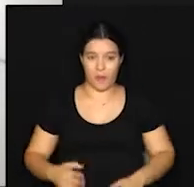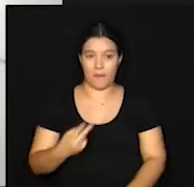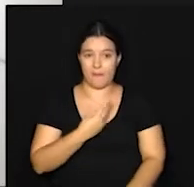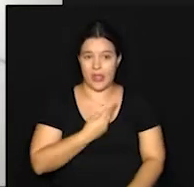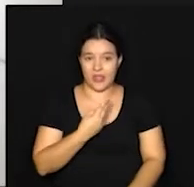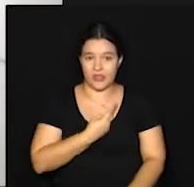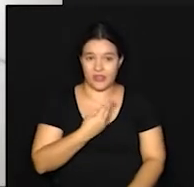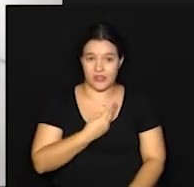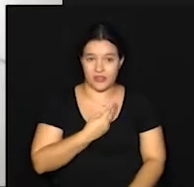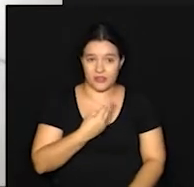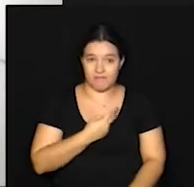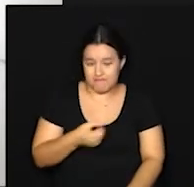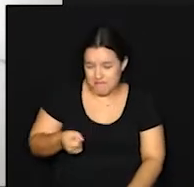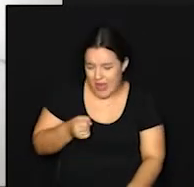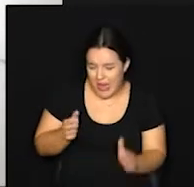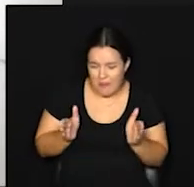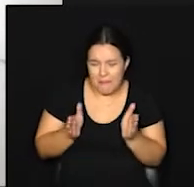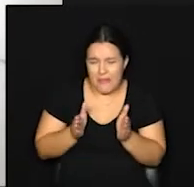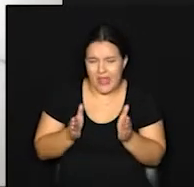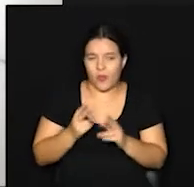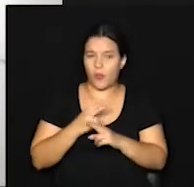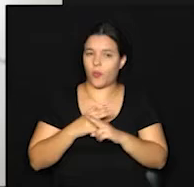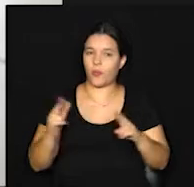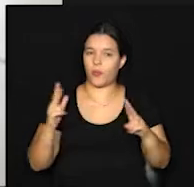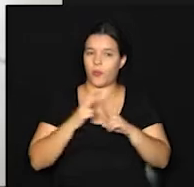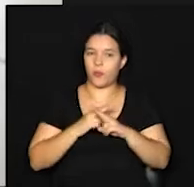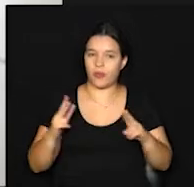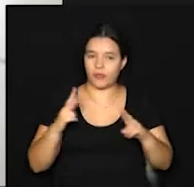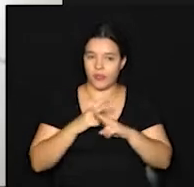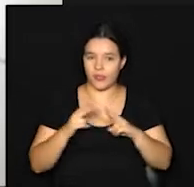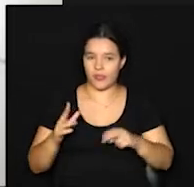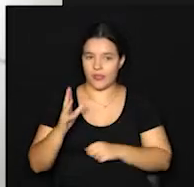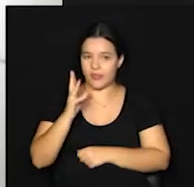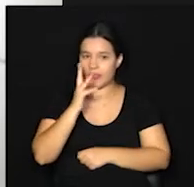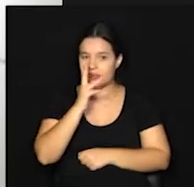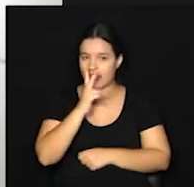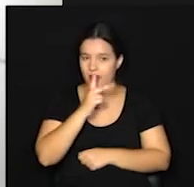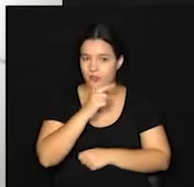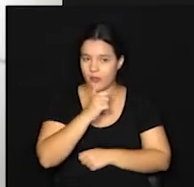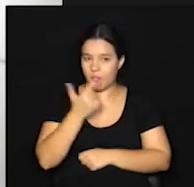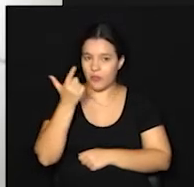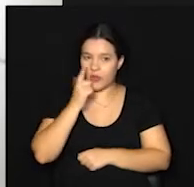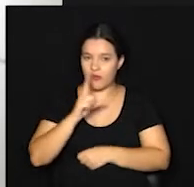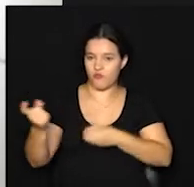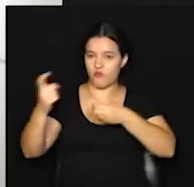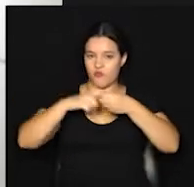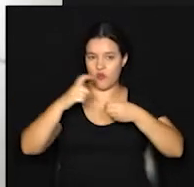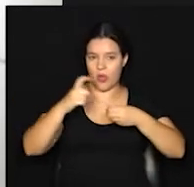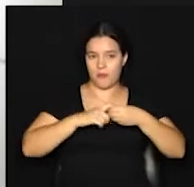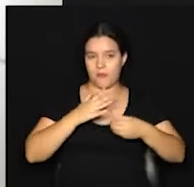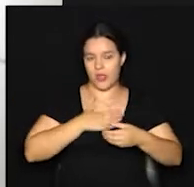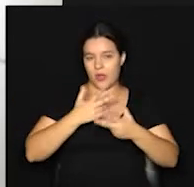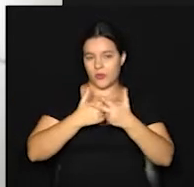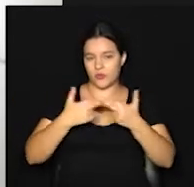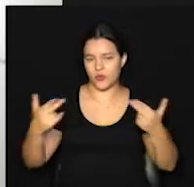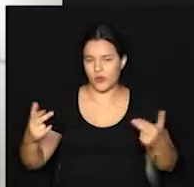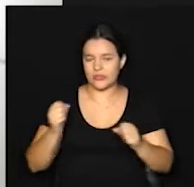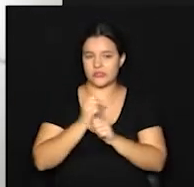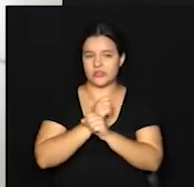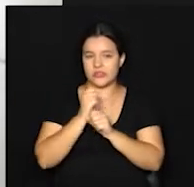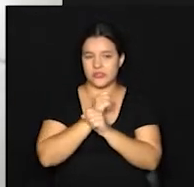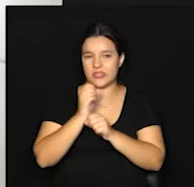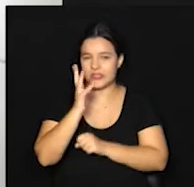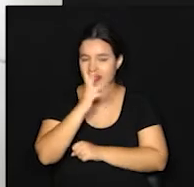assim, praticamente eu saí com uma malinha pequena. Eu demorei bastante tempo para reaver minhas coisas, meus pertences,